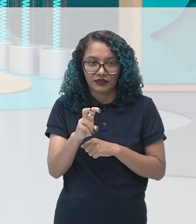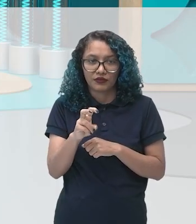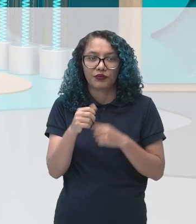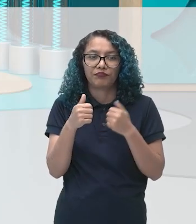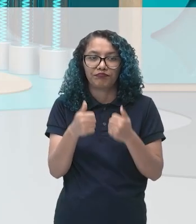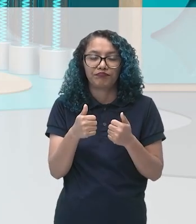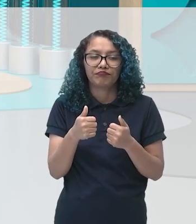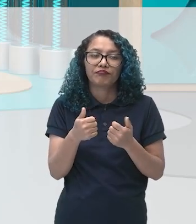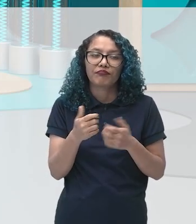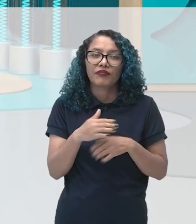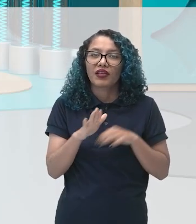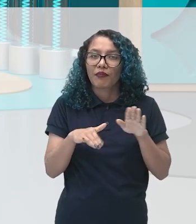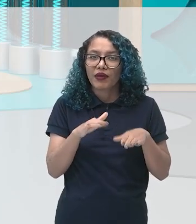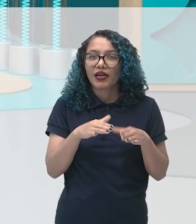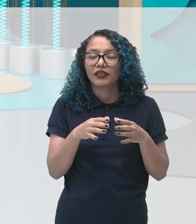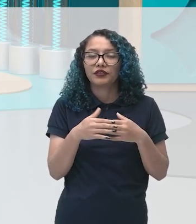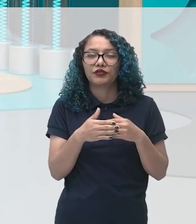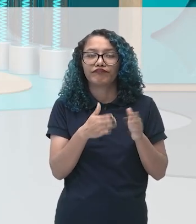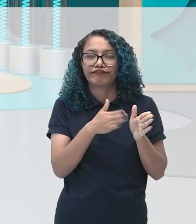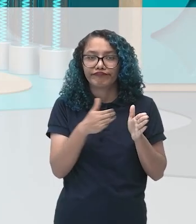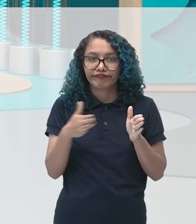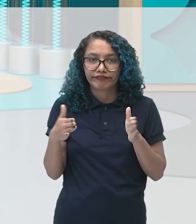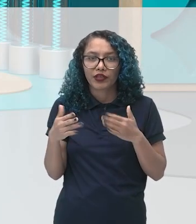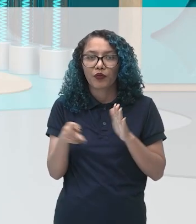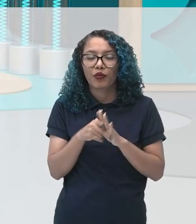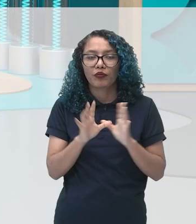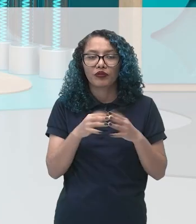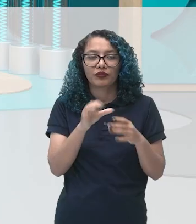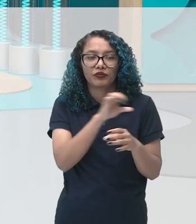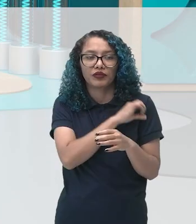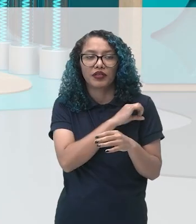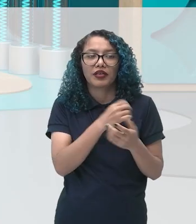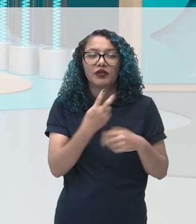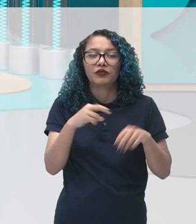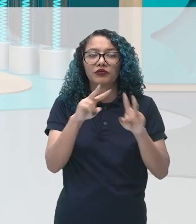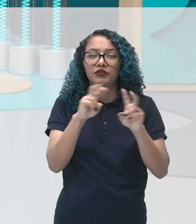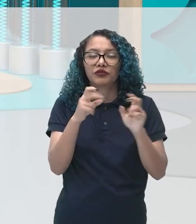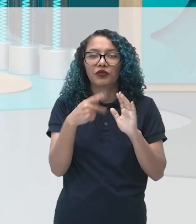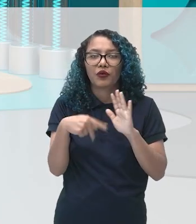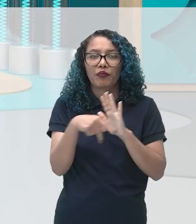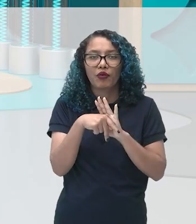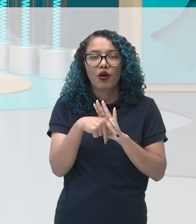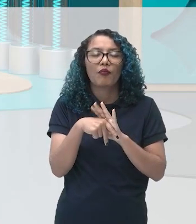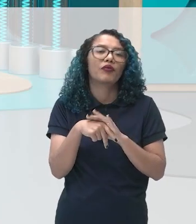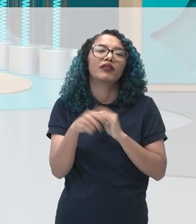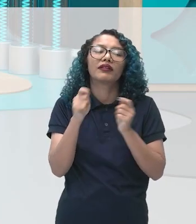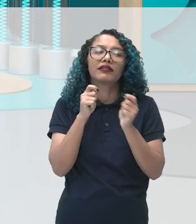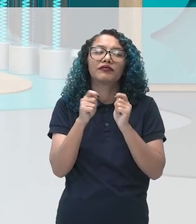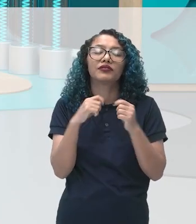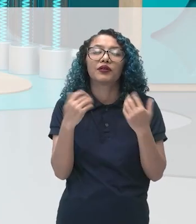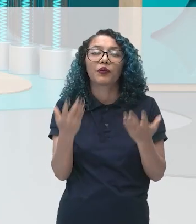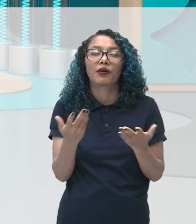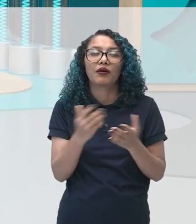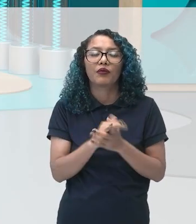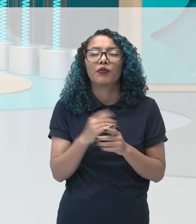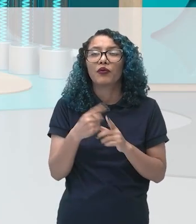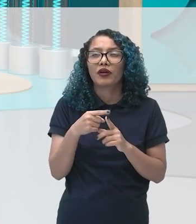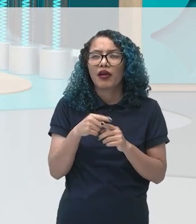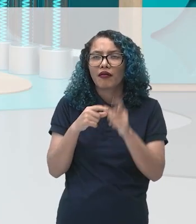E aí, o título que eu pensei para essa entrevista, já que é uma questão aí de ela